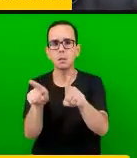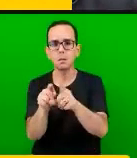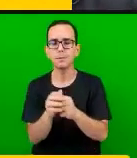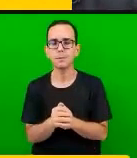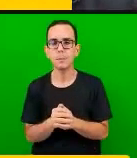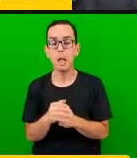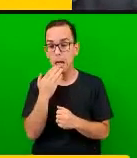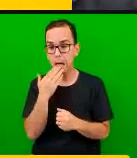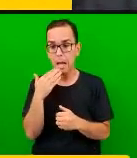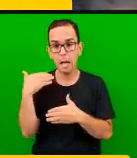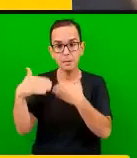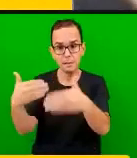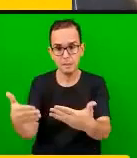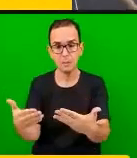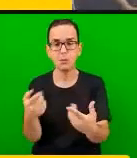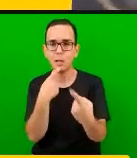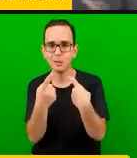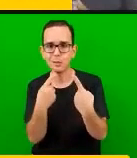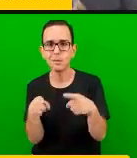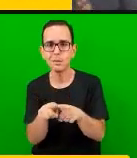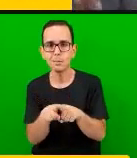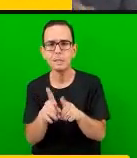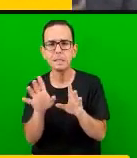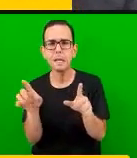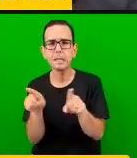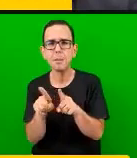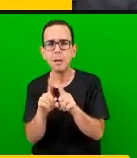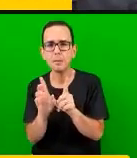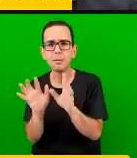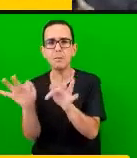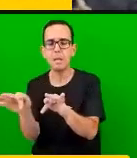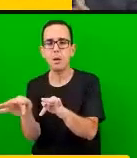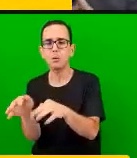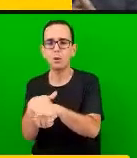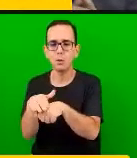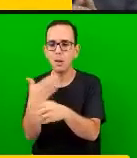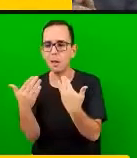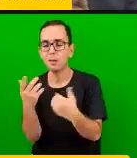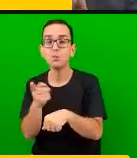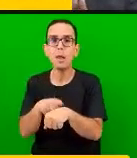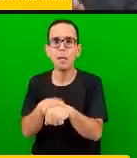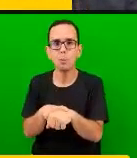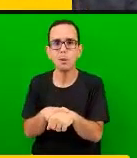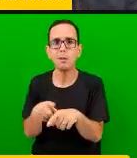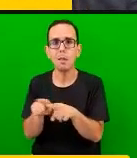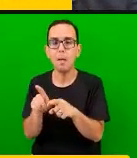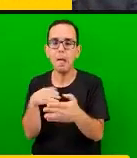discussão, já caminhando aí também para o final, a gente sabe que o tempo é um pouco